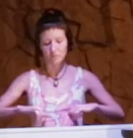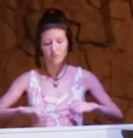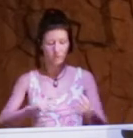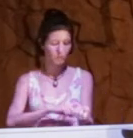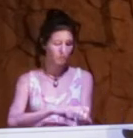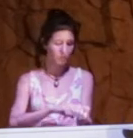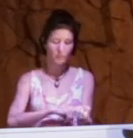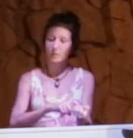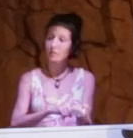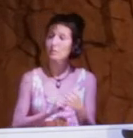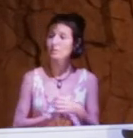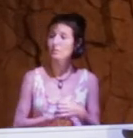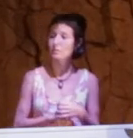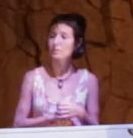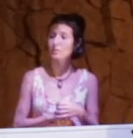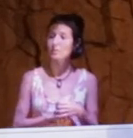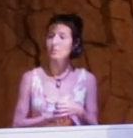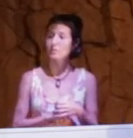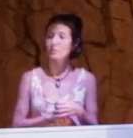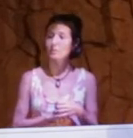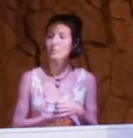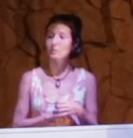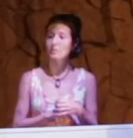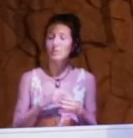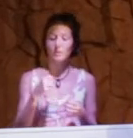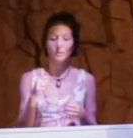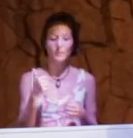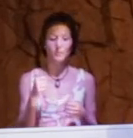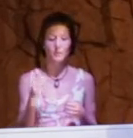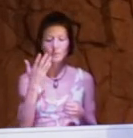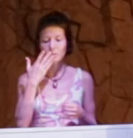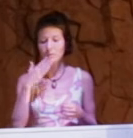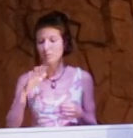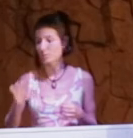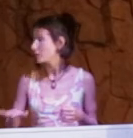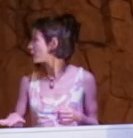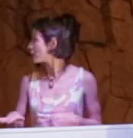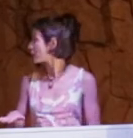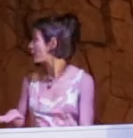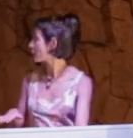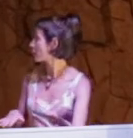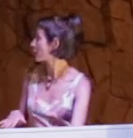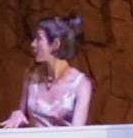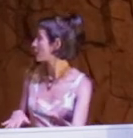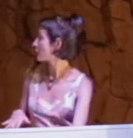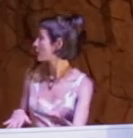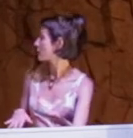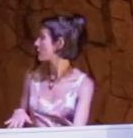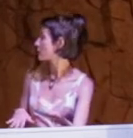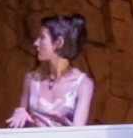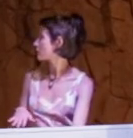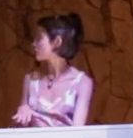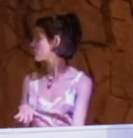ensanguentada. Não param para pensar que primeiro é uma criança, né? Se a gente for analisar ali os traços, o